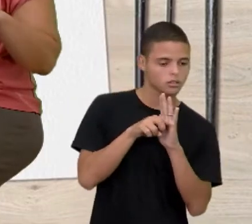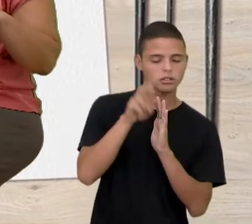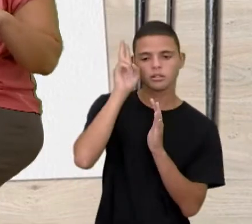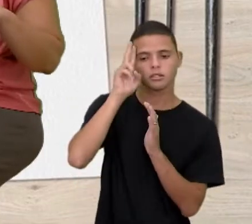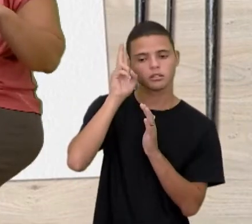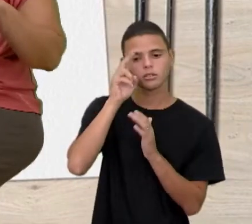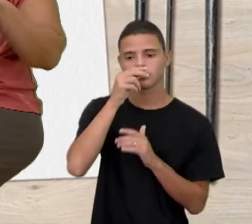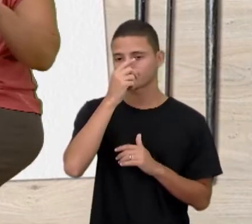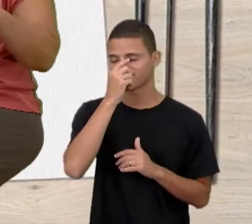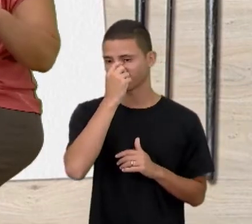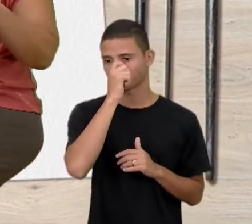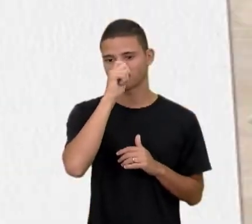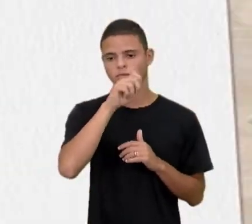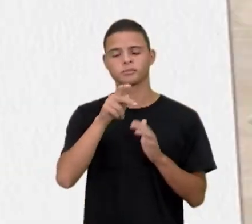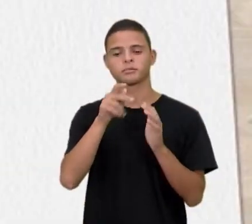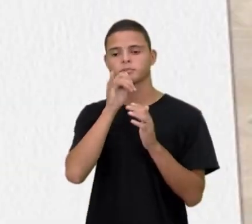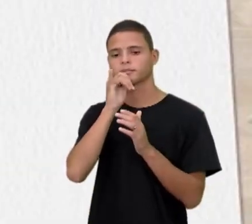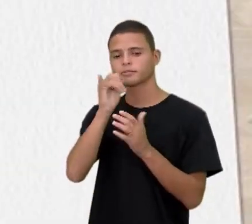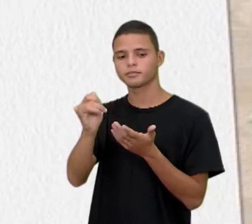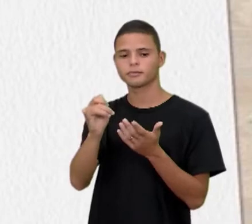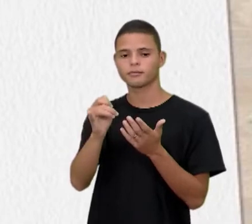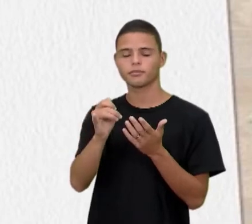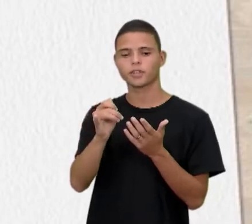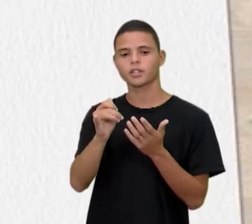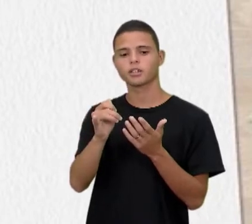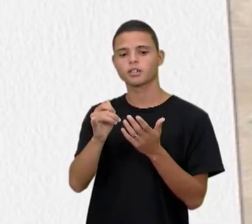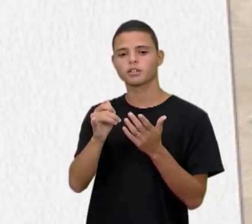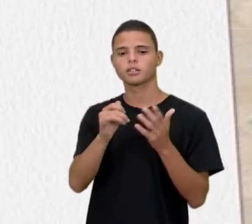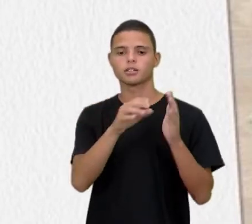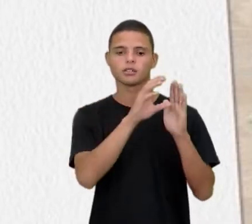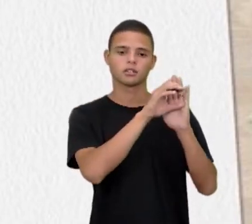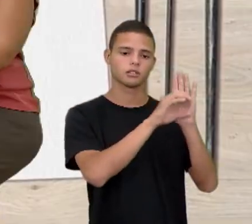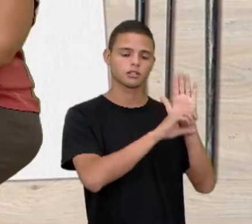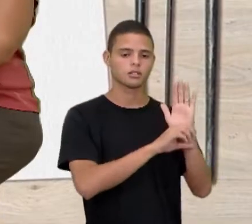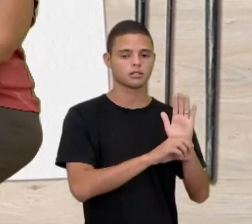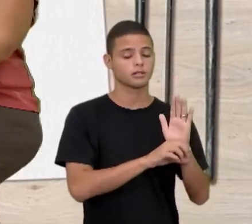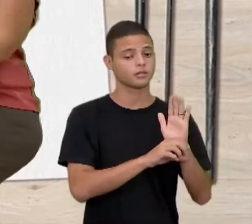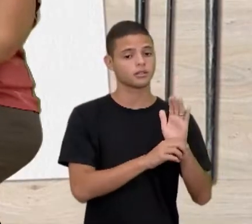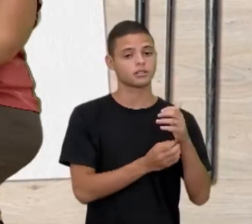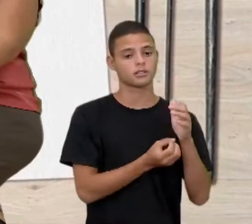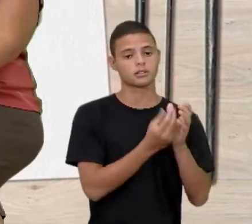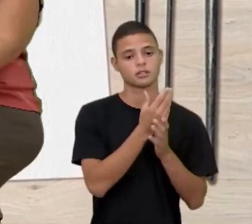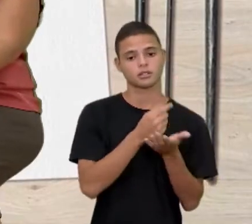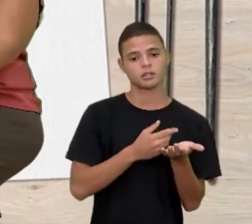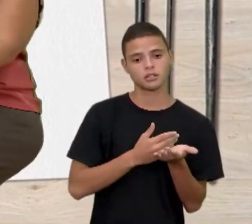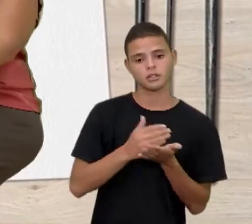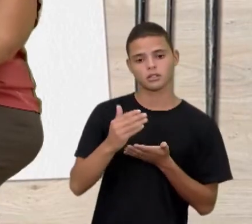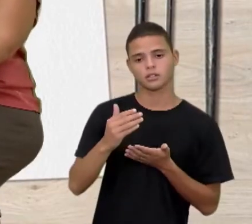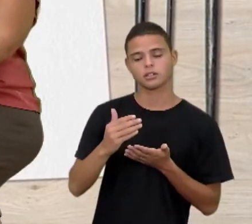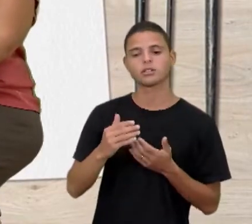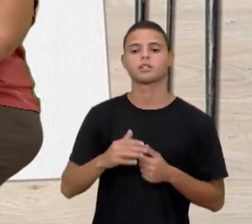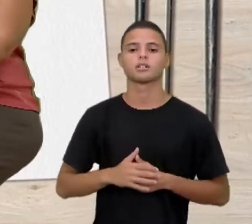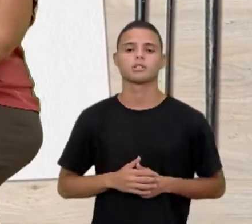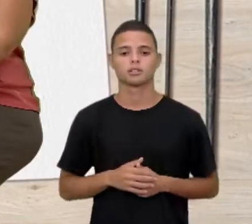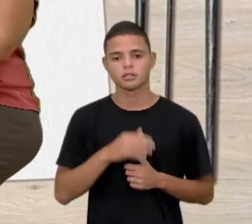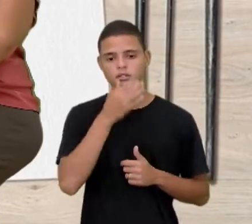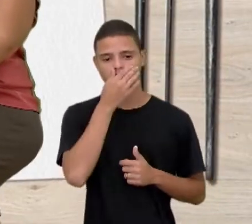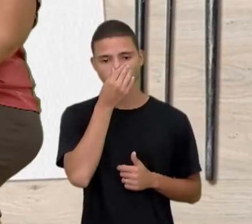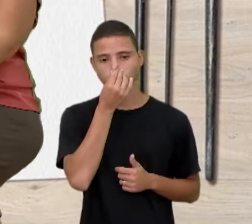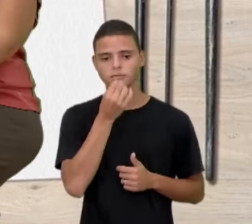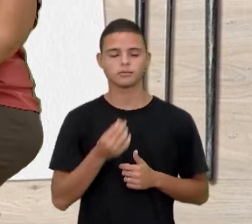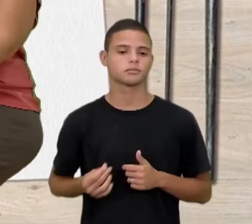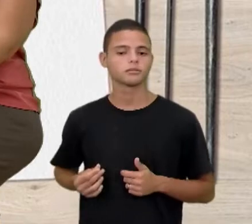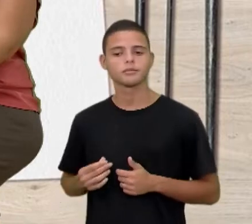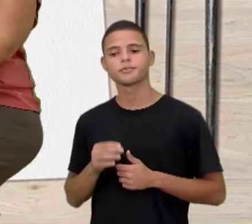gente estava conversando, é que a Chard é o pai do meme. Olha, é verdade, boa verdade. definição, olha só. Temos aí você, Ju, o que você acha? Eu